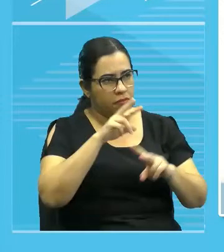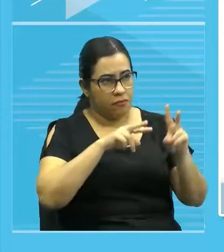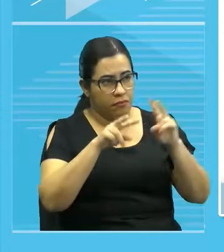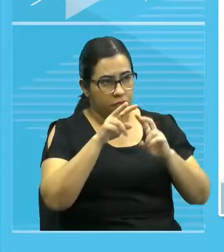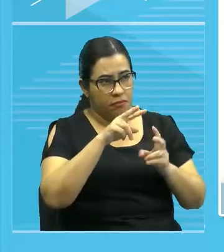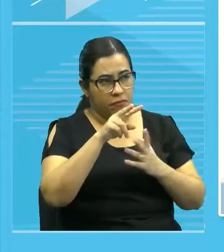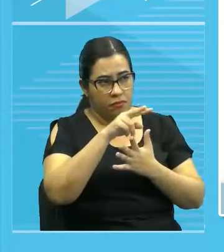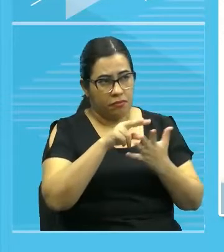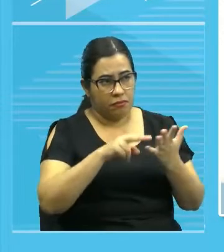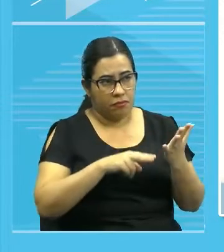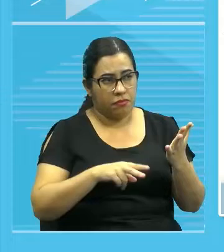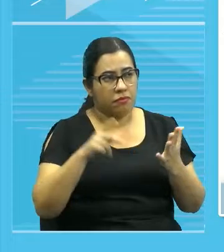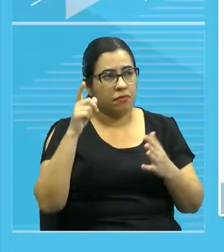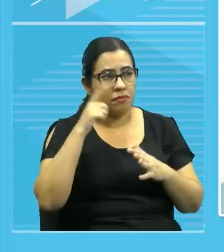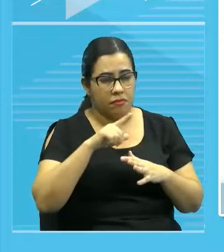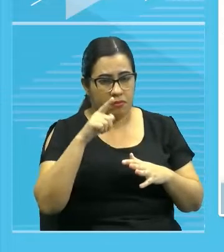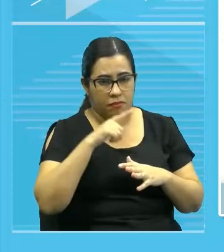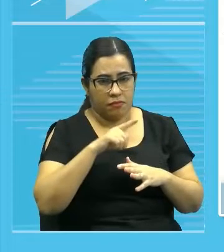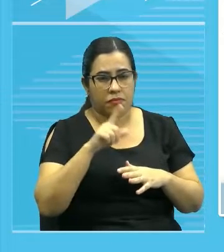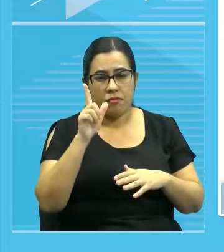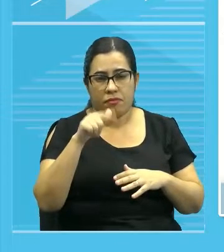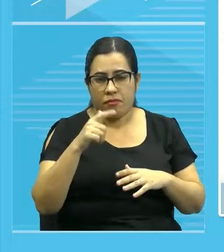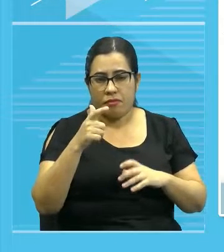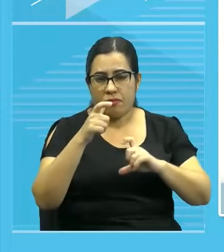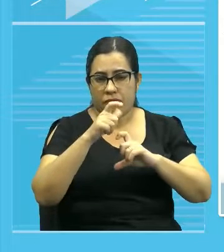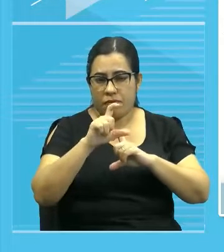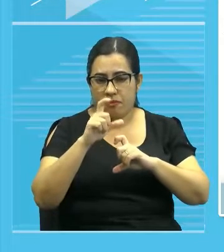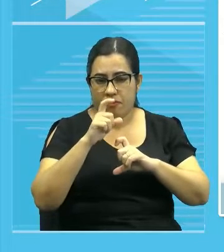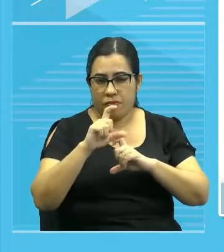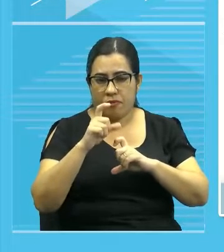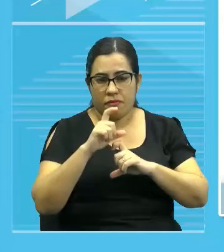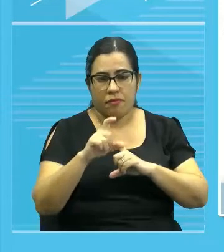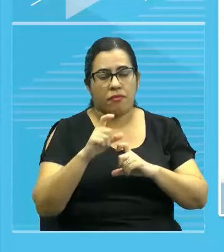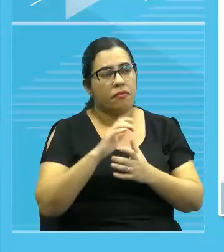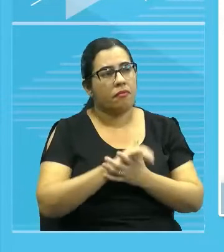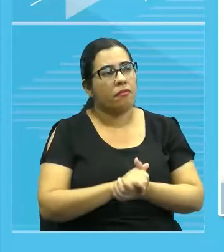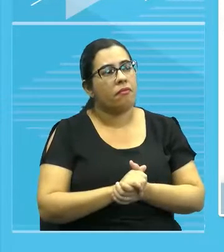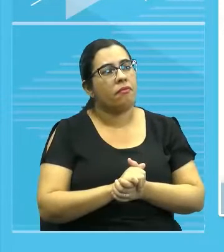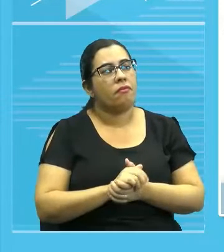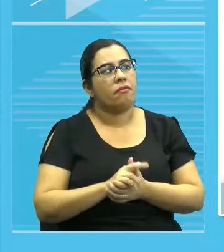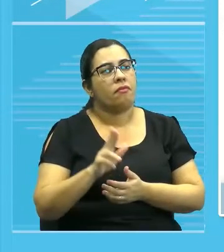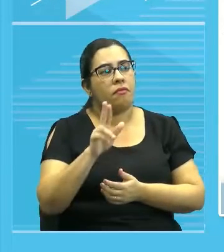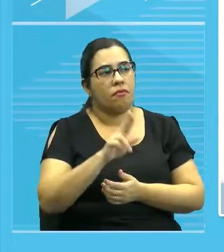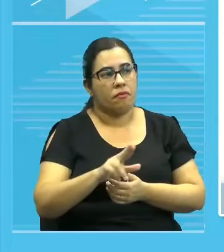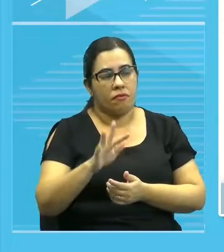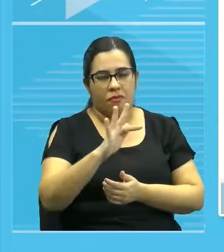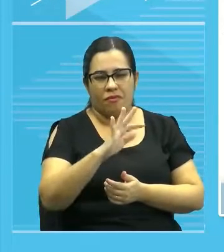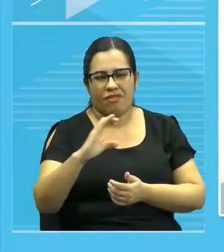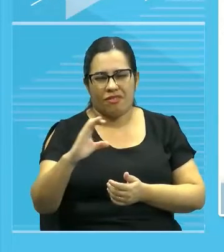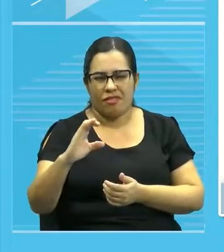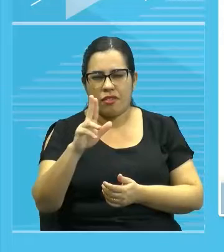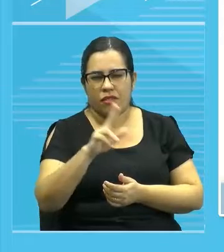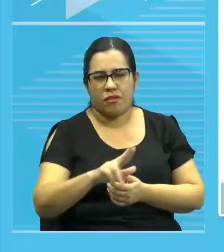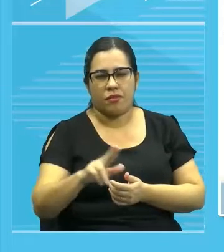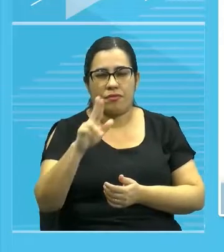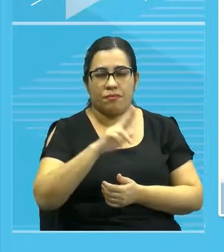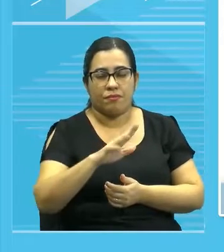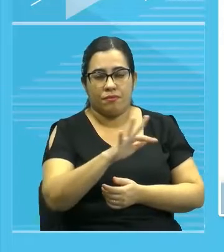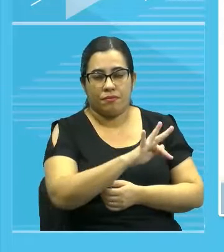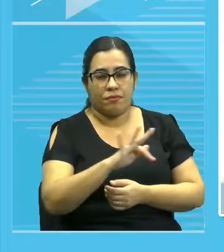enxergar direitinho daí é uma charge é uma questão da UFC Universidade Federal do Ceará de